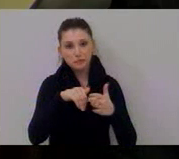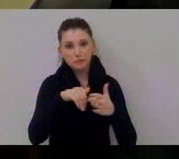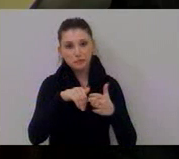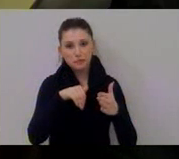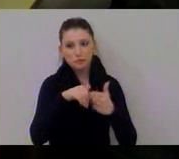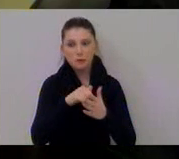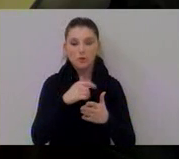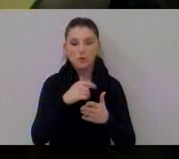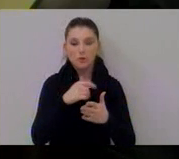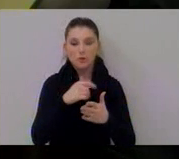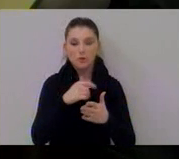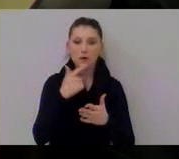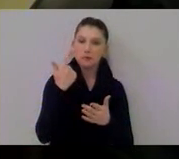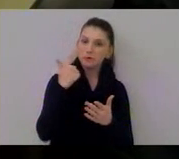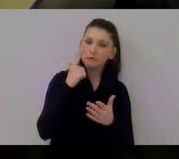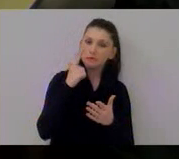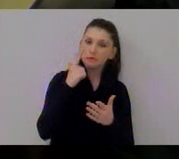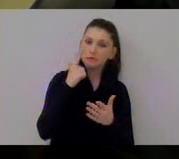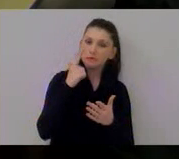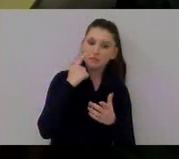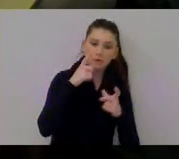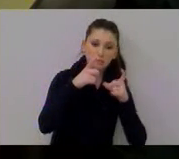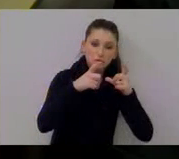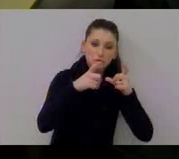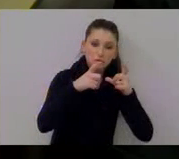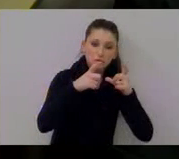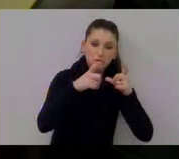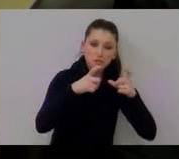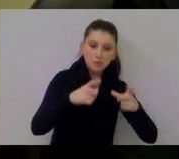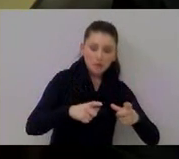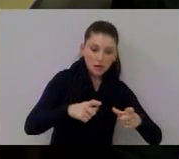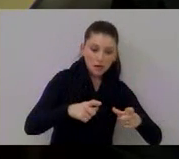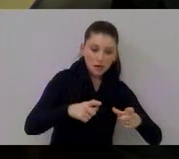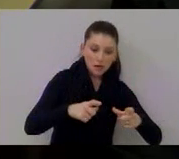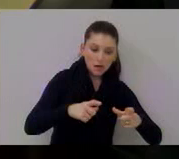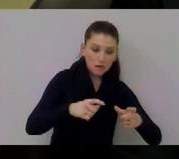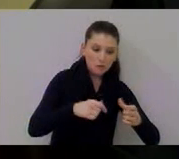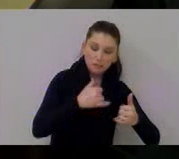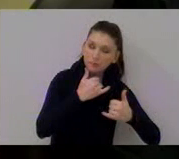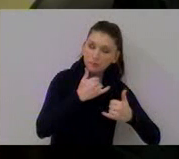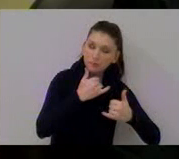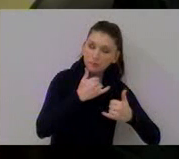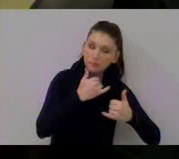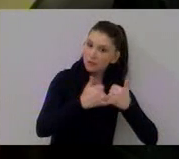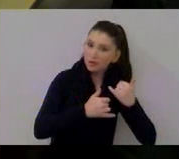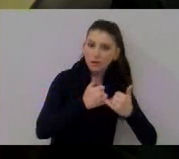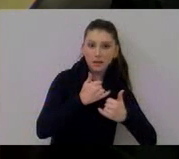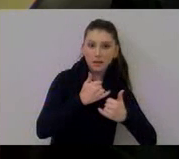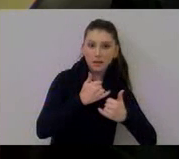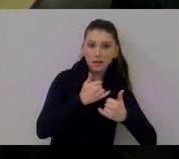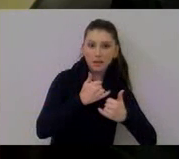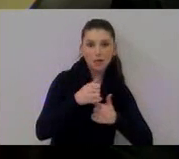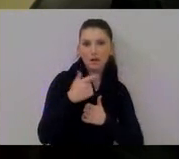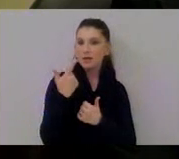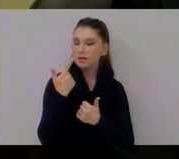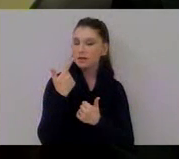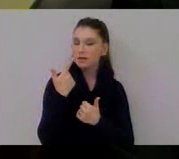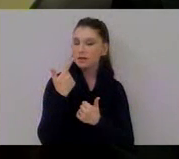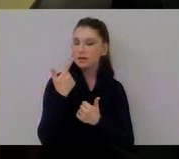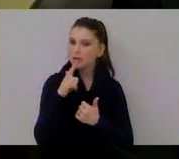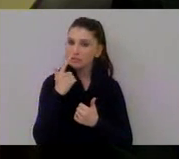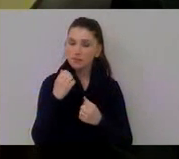quadra, não temos uma academia, não temos